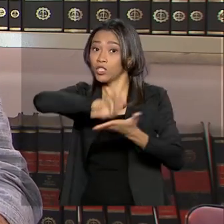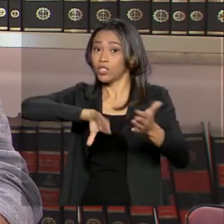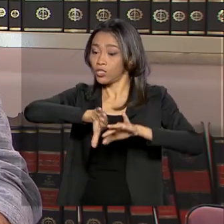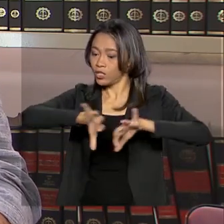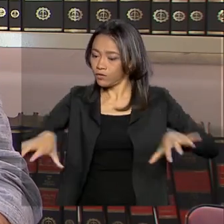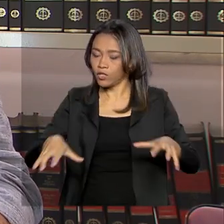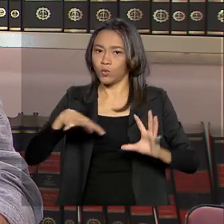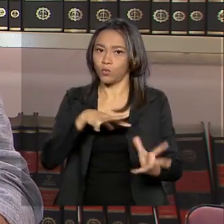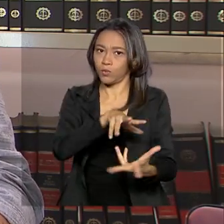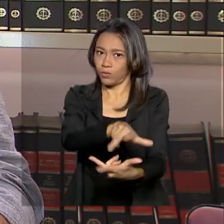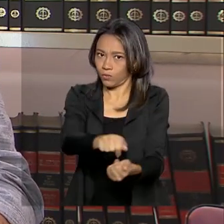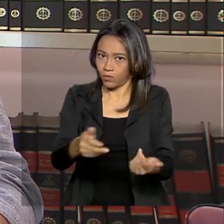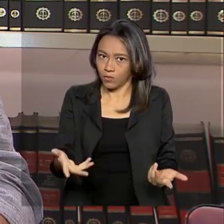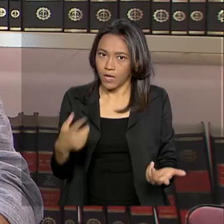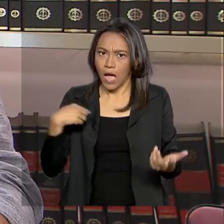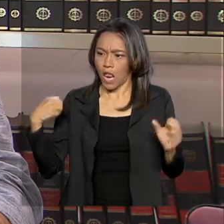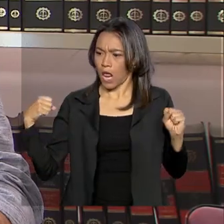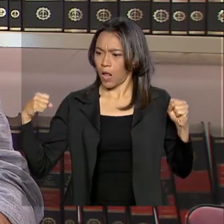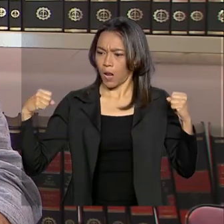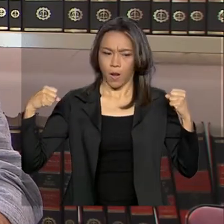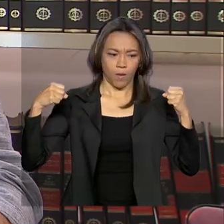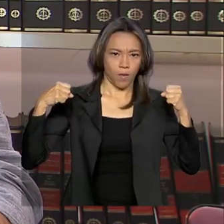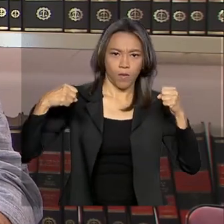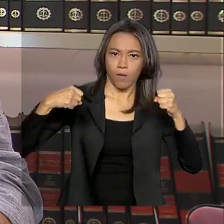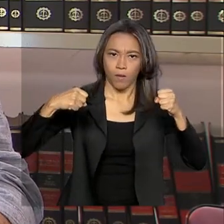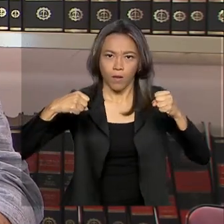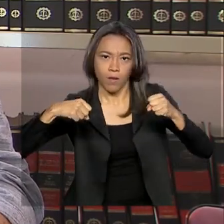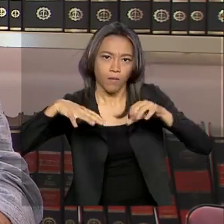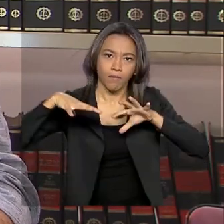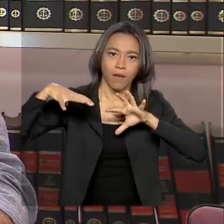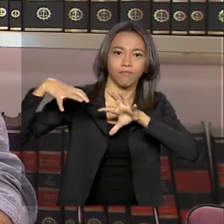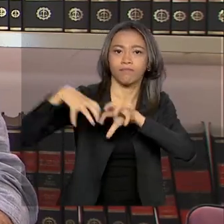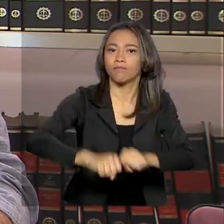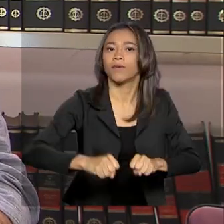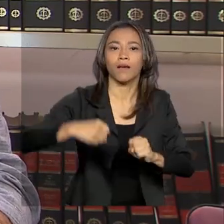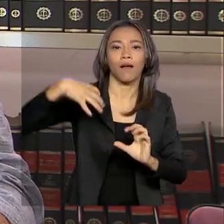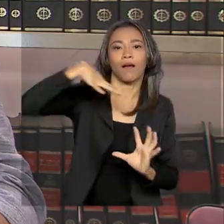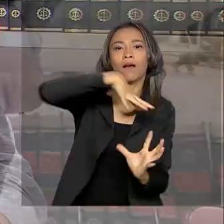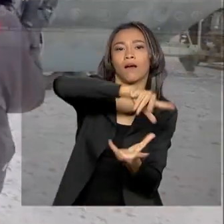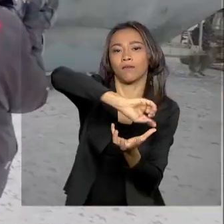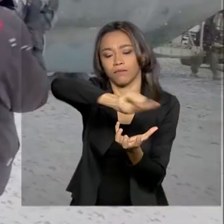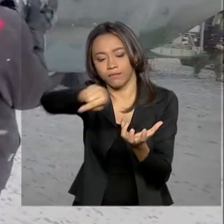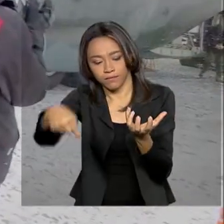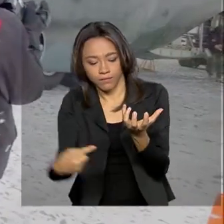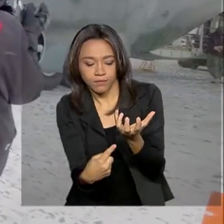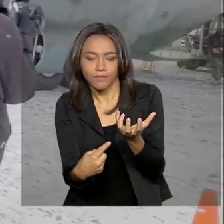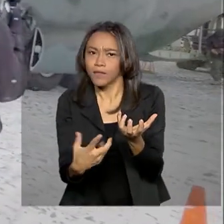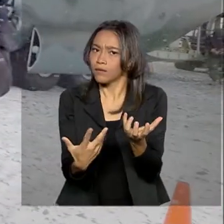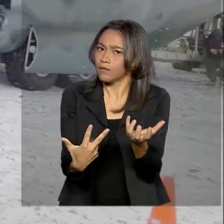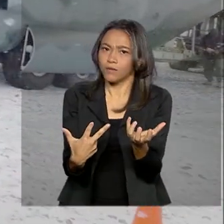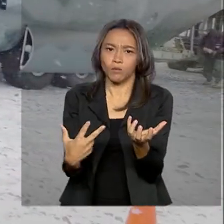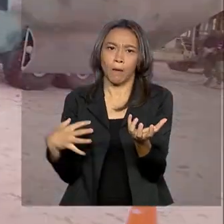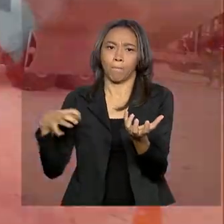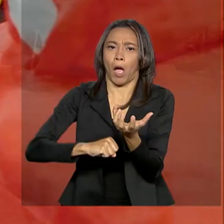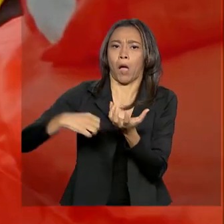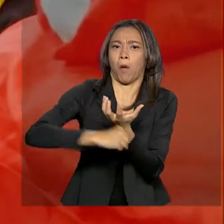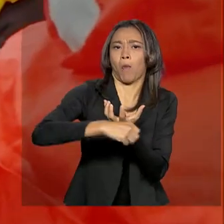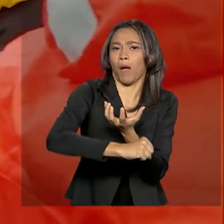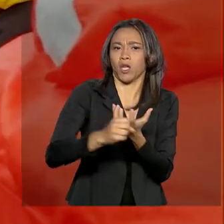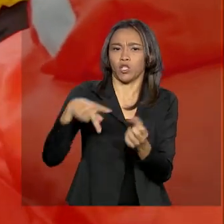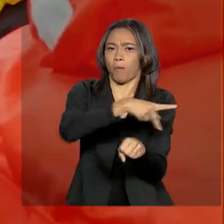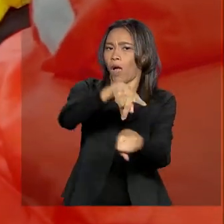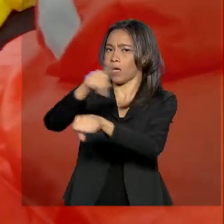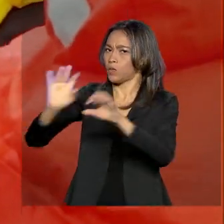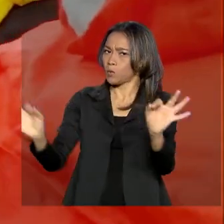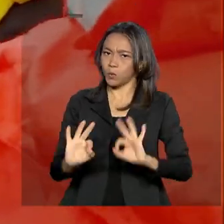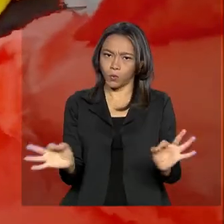era que você pudesse ter uma corrida em direção à Antártida e, como você não tem, assim, a região não é posse de ninguém, você pudesse